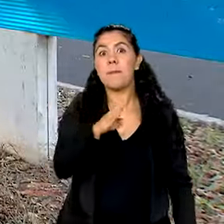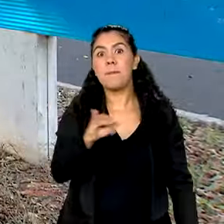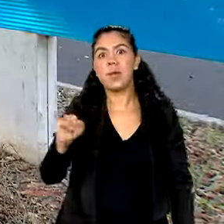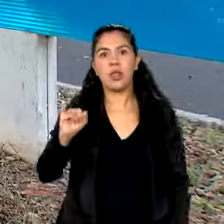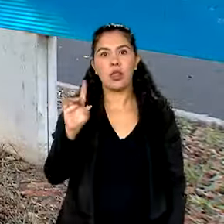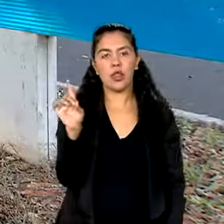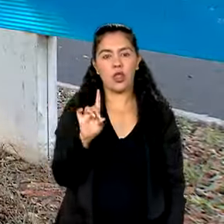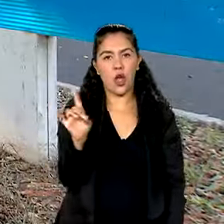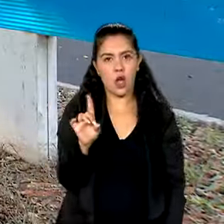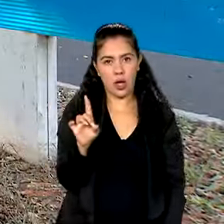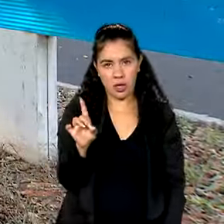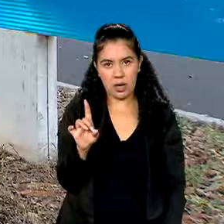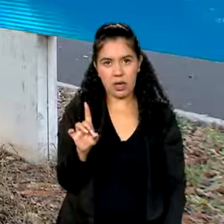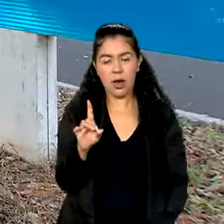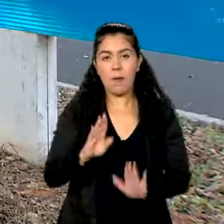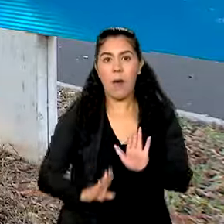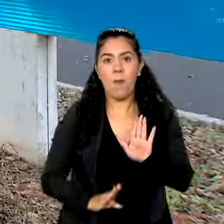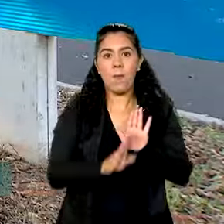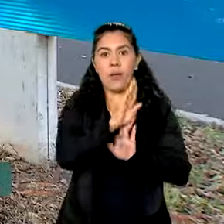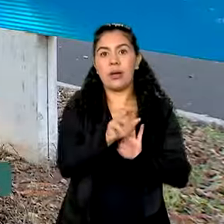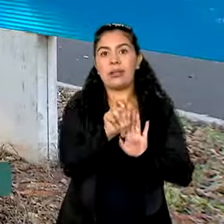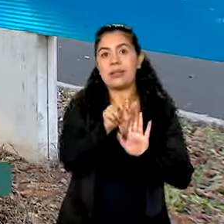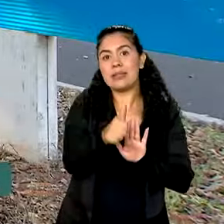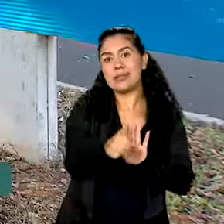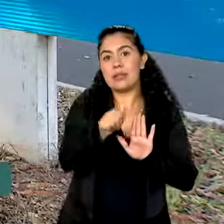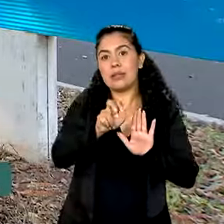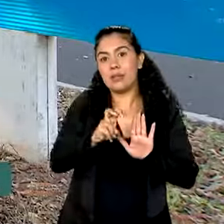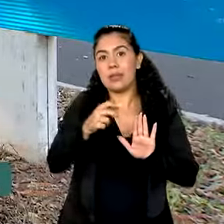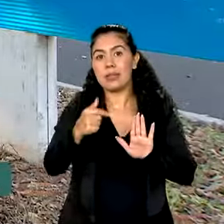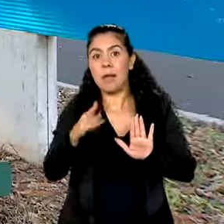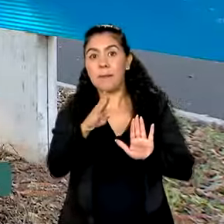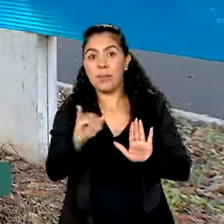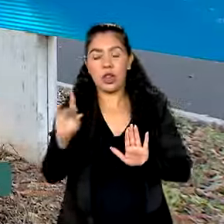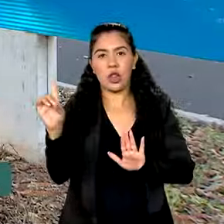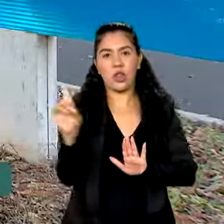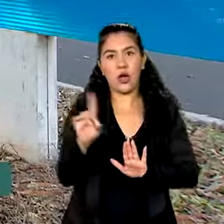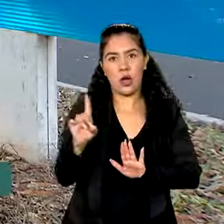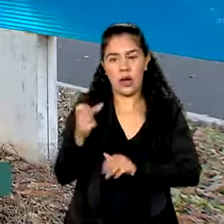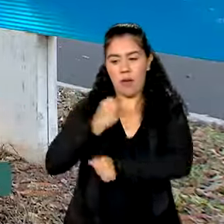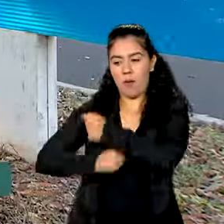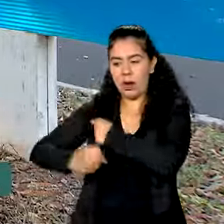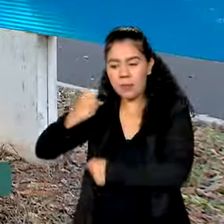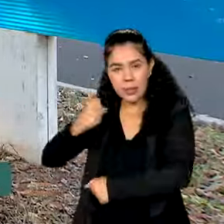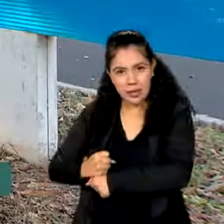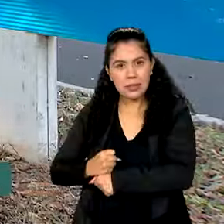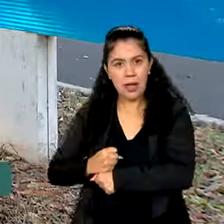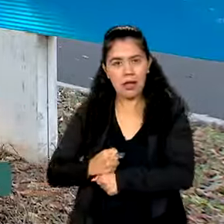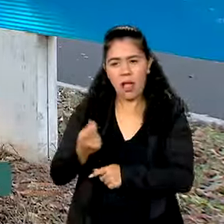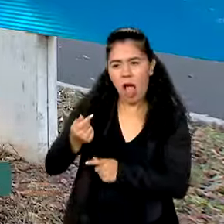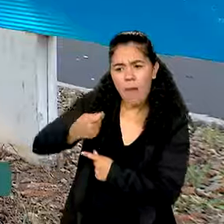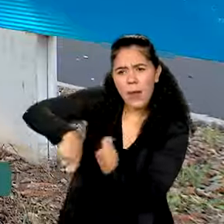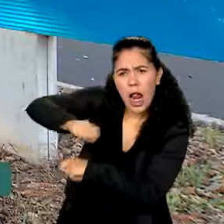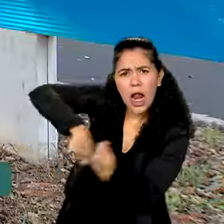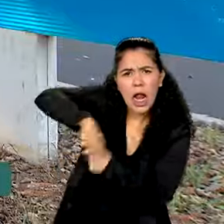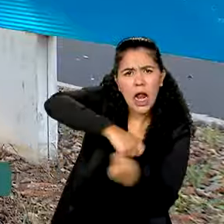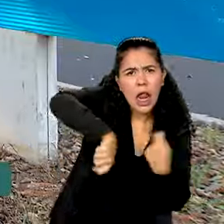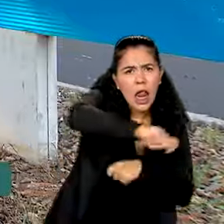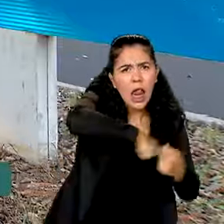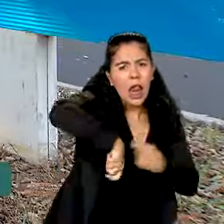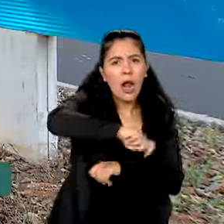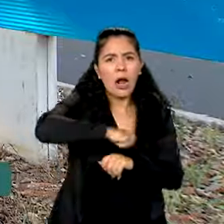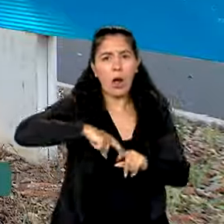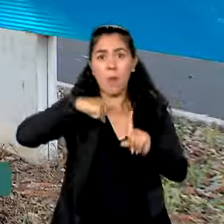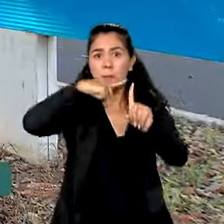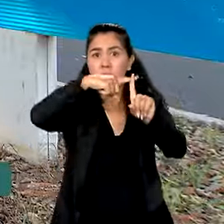para 157 bilhões de dólares em 2023. E na balança dessa relação, o saldo